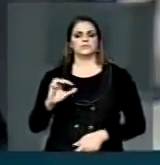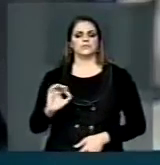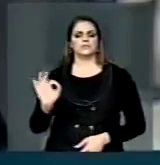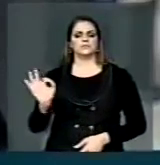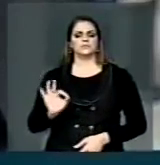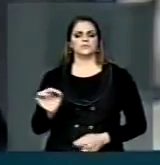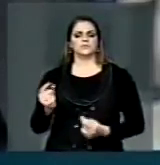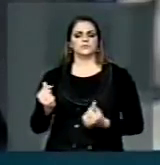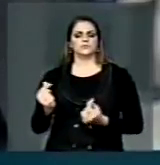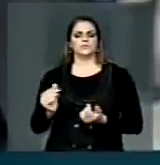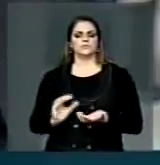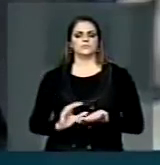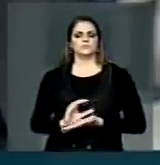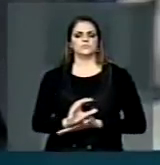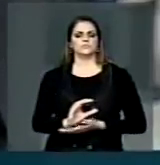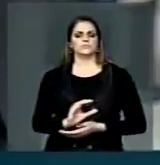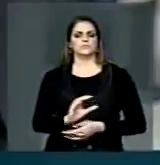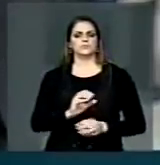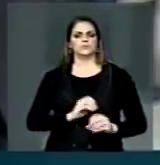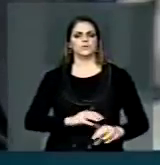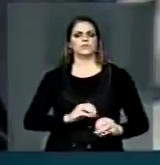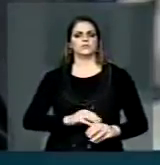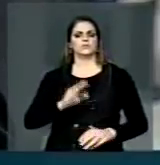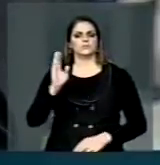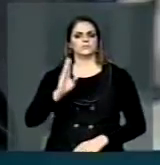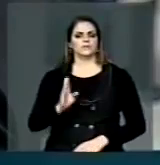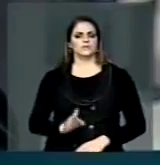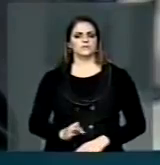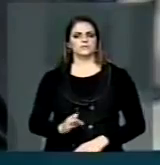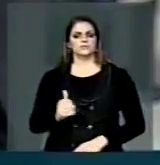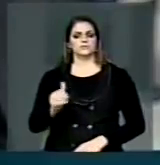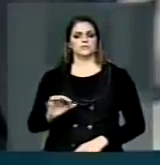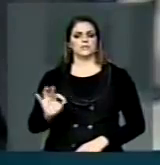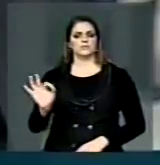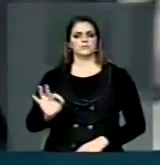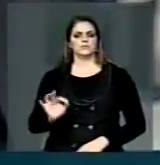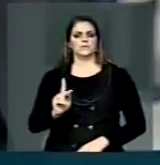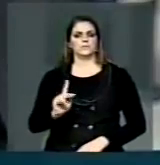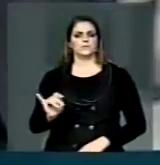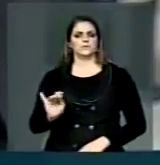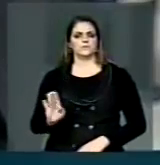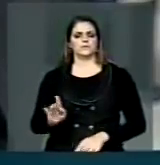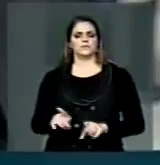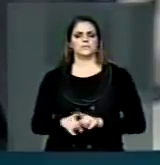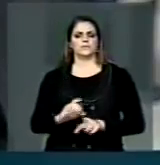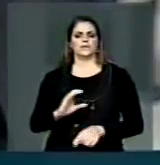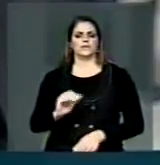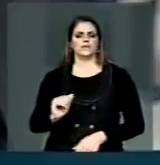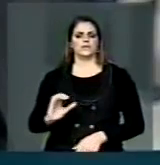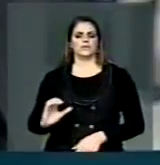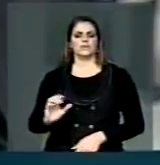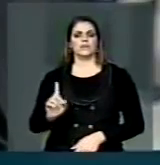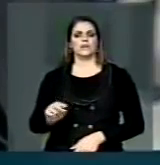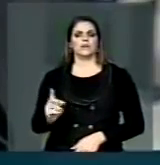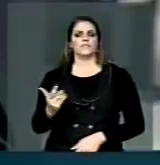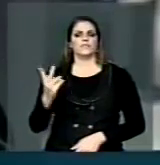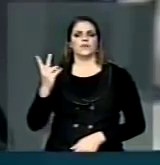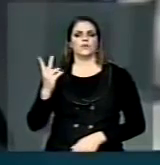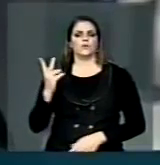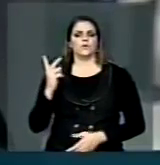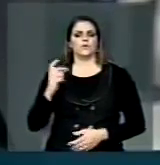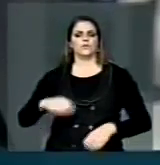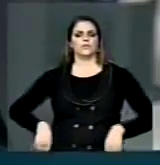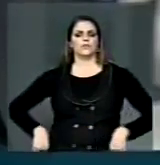PIB para a educação pública brasileira, para que a gente tenha o CAC, ou seja, o custo aluno qualidade,